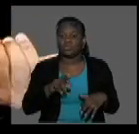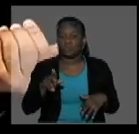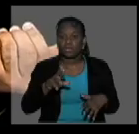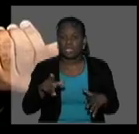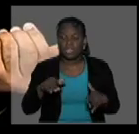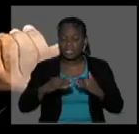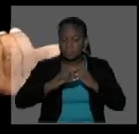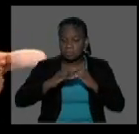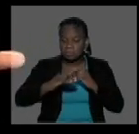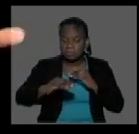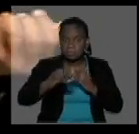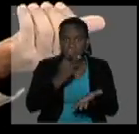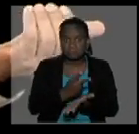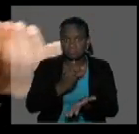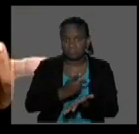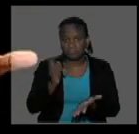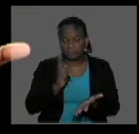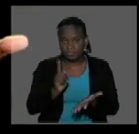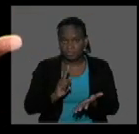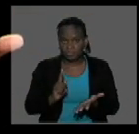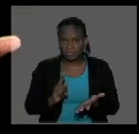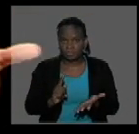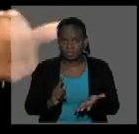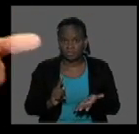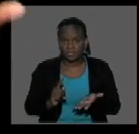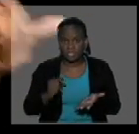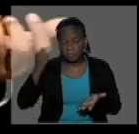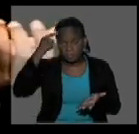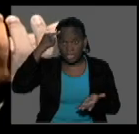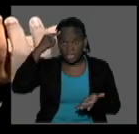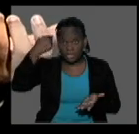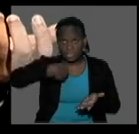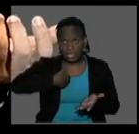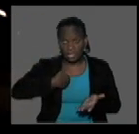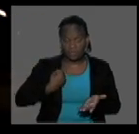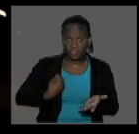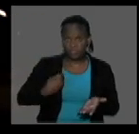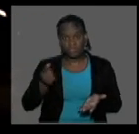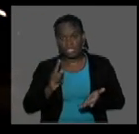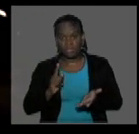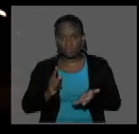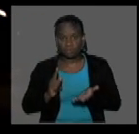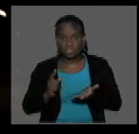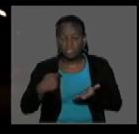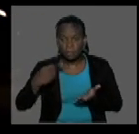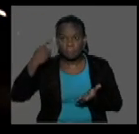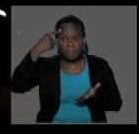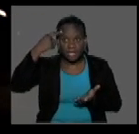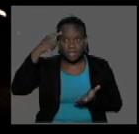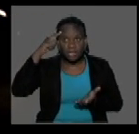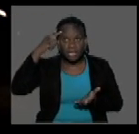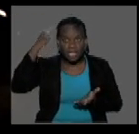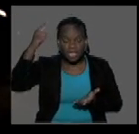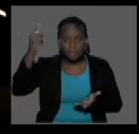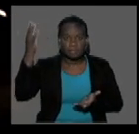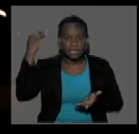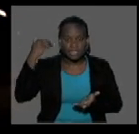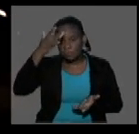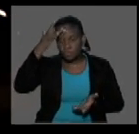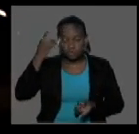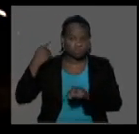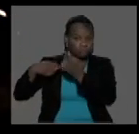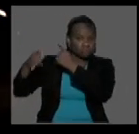não é cartesiana, ela não é, né, do penso logo existo. Eu penso logo, eu me lembro dos que